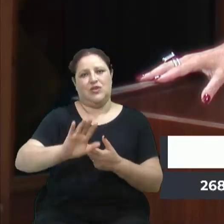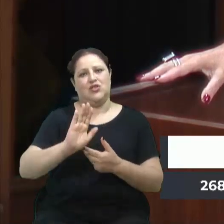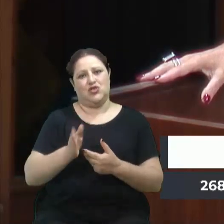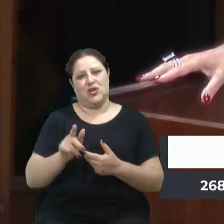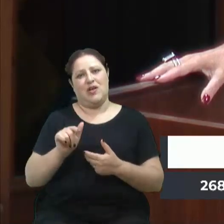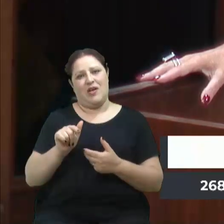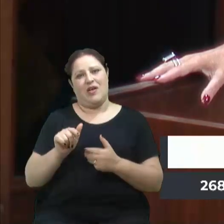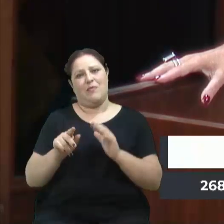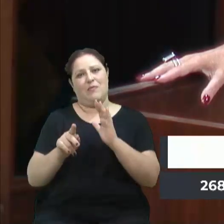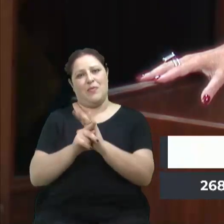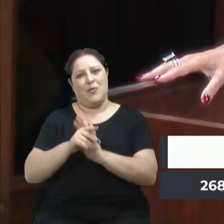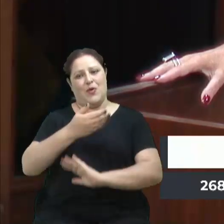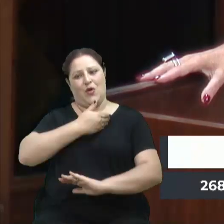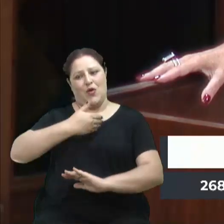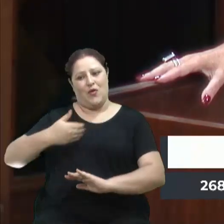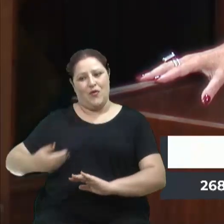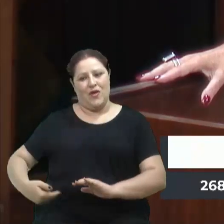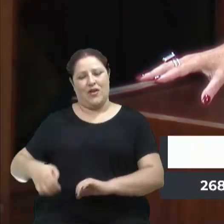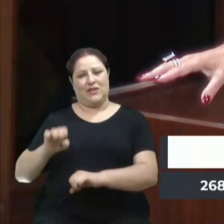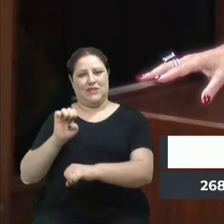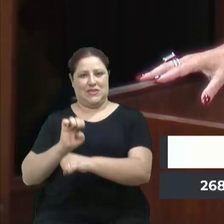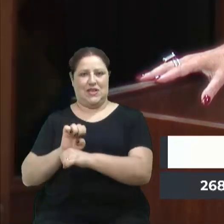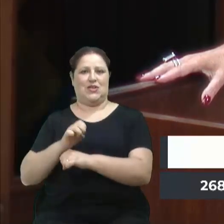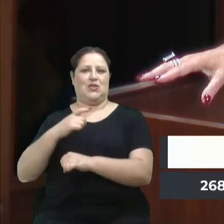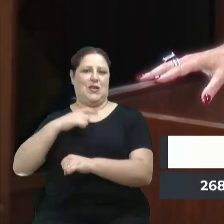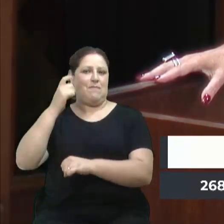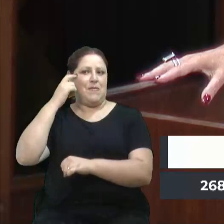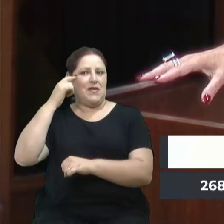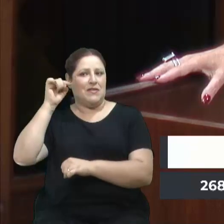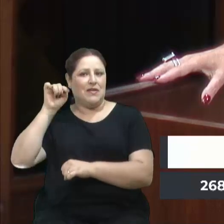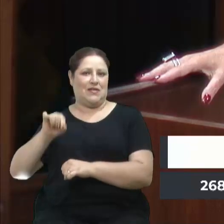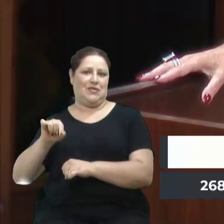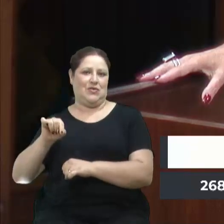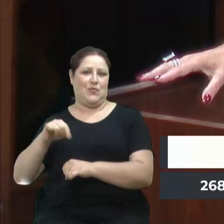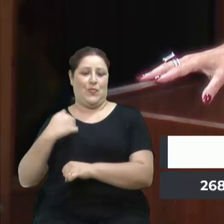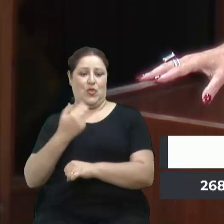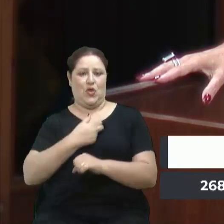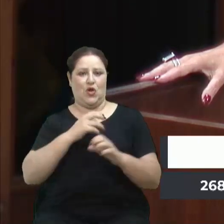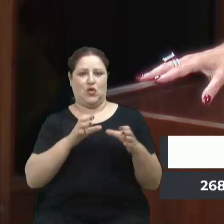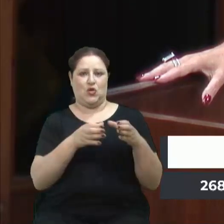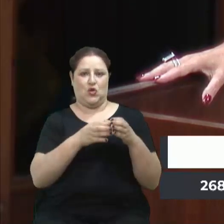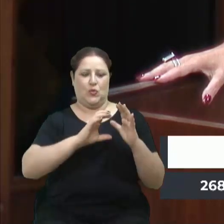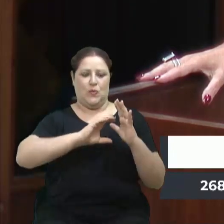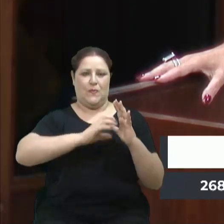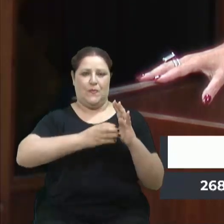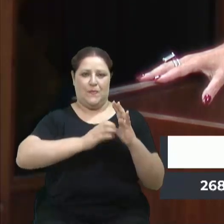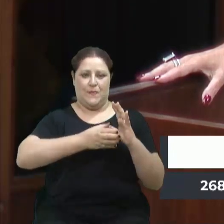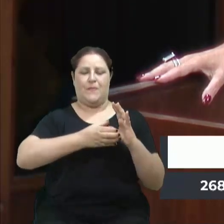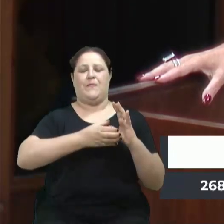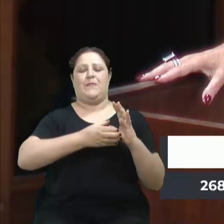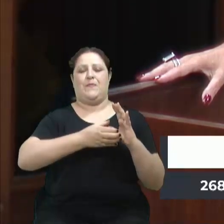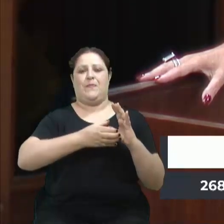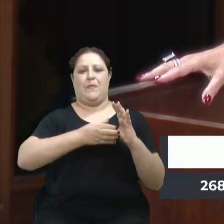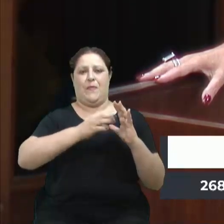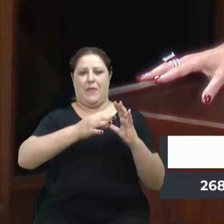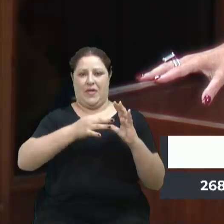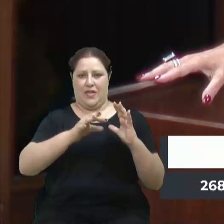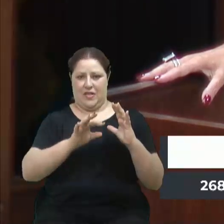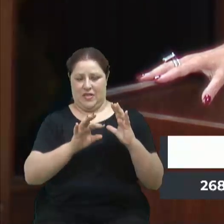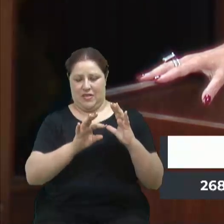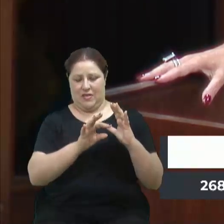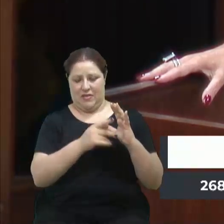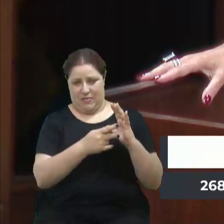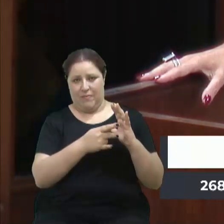posicionamento do governo do Estado. Nós, enquanto bancada dos trabalhadores, faremos a